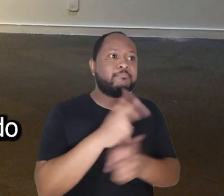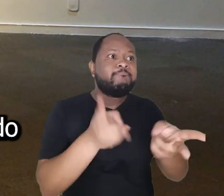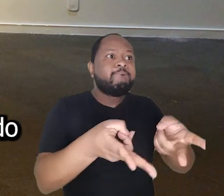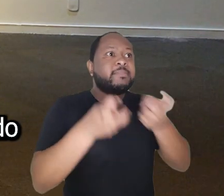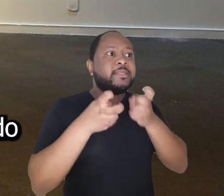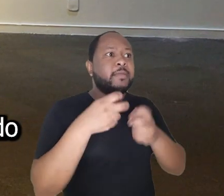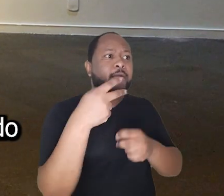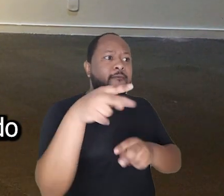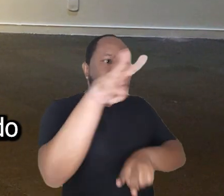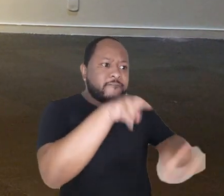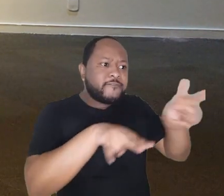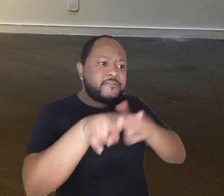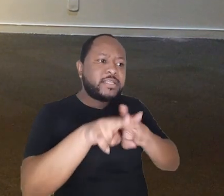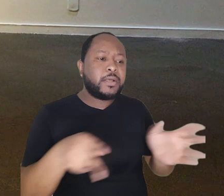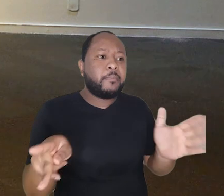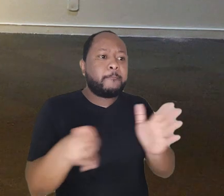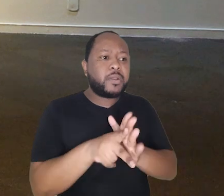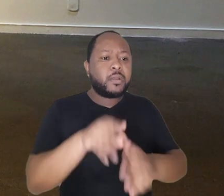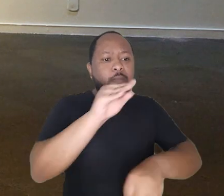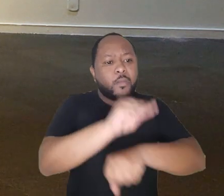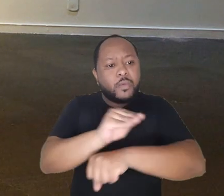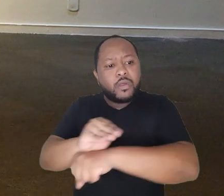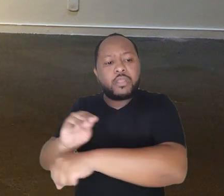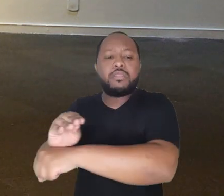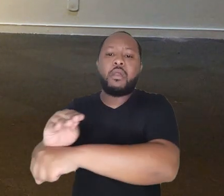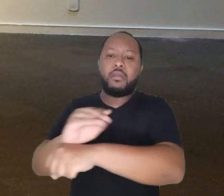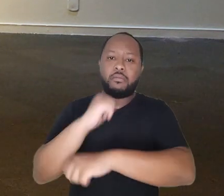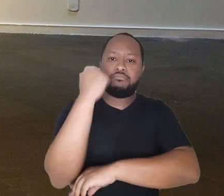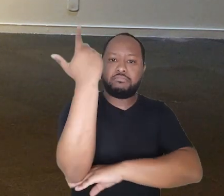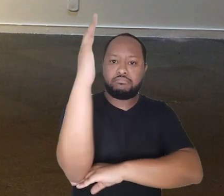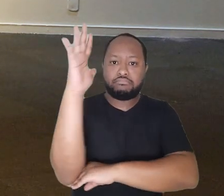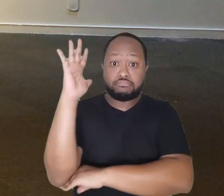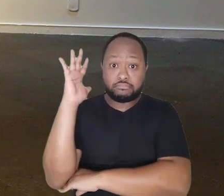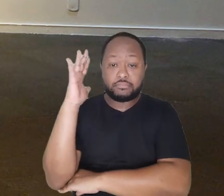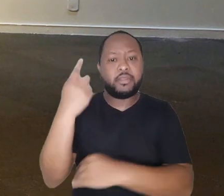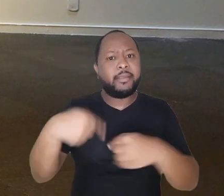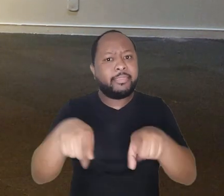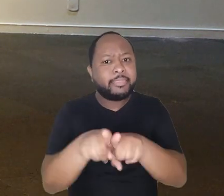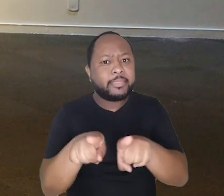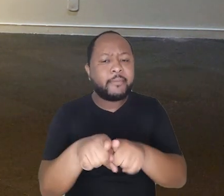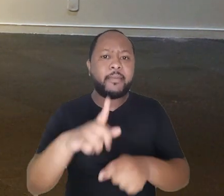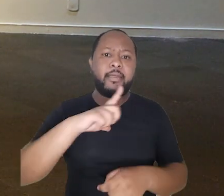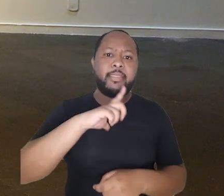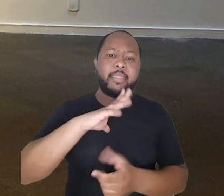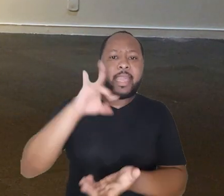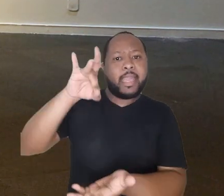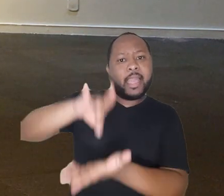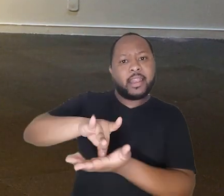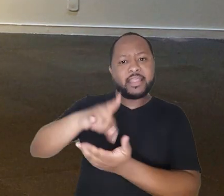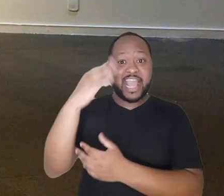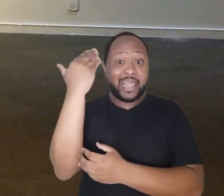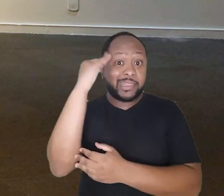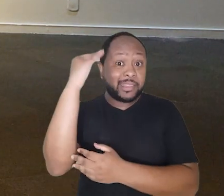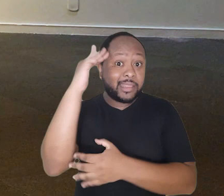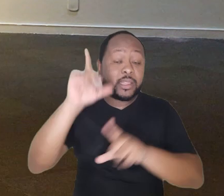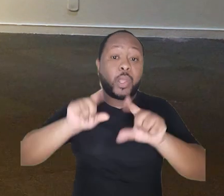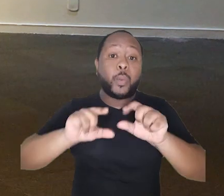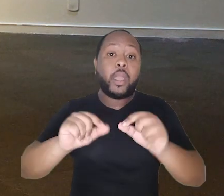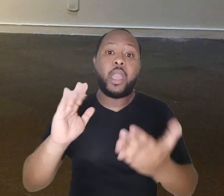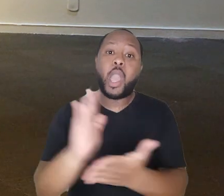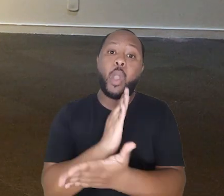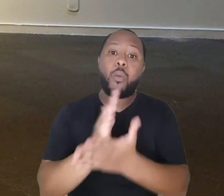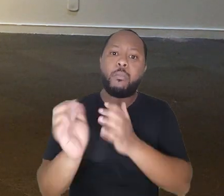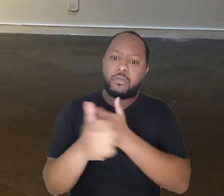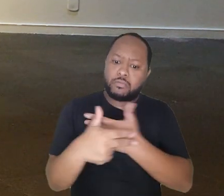natureza. E também tem essa realidade de entender que às vezes também algumas coisas se